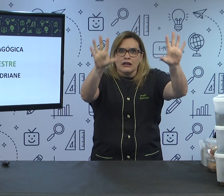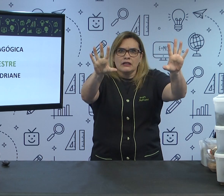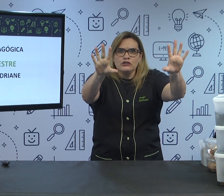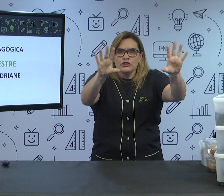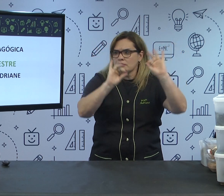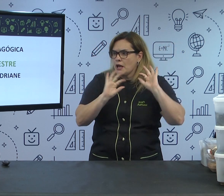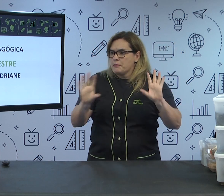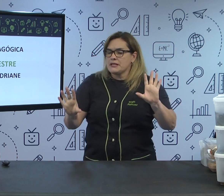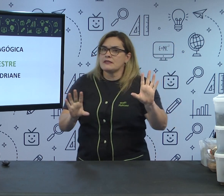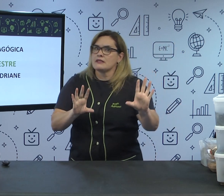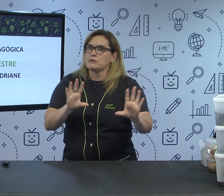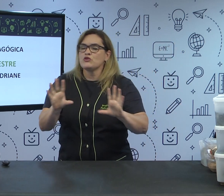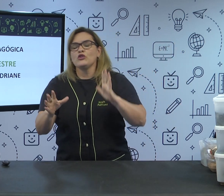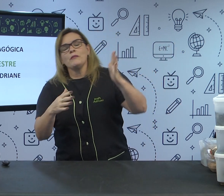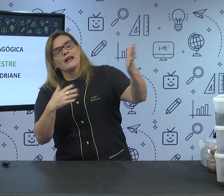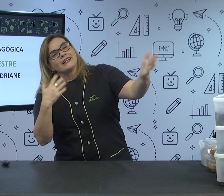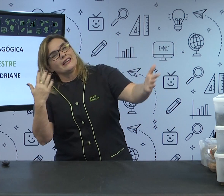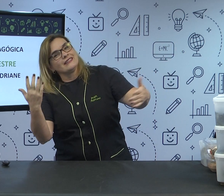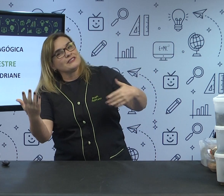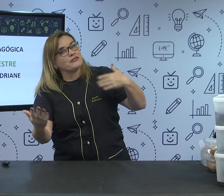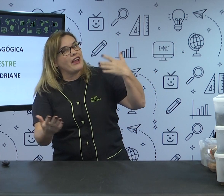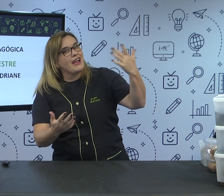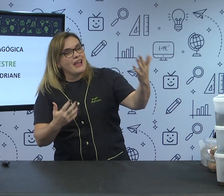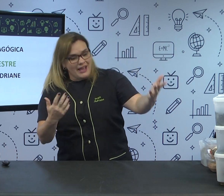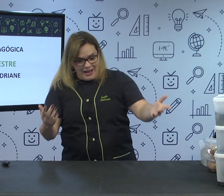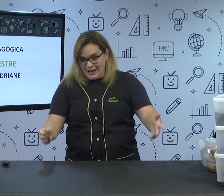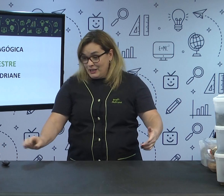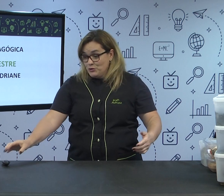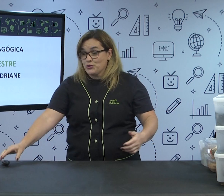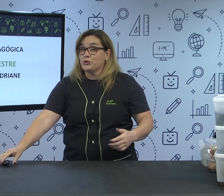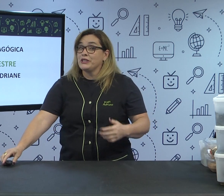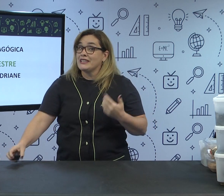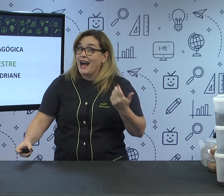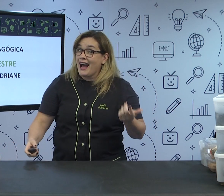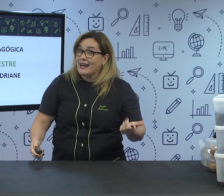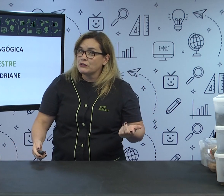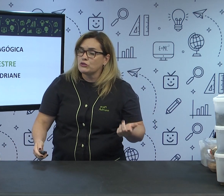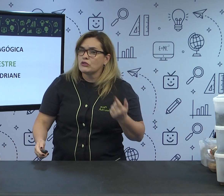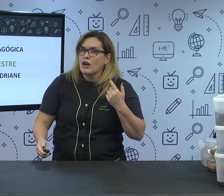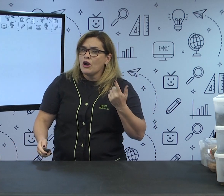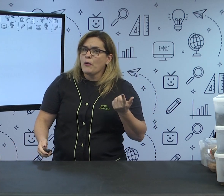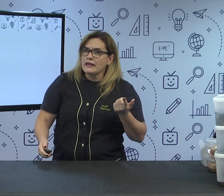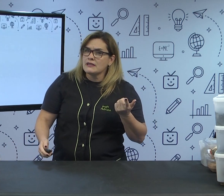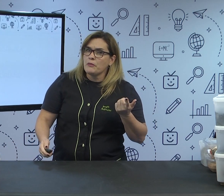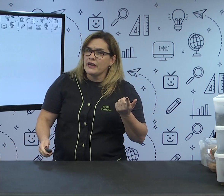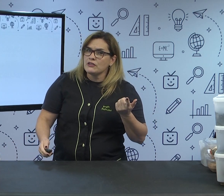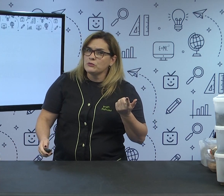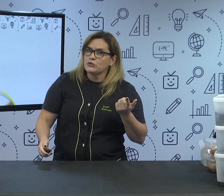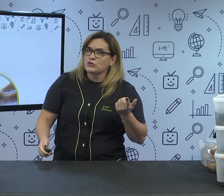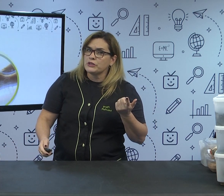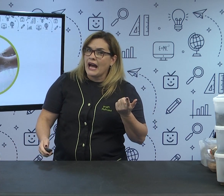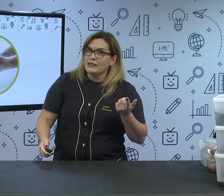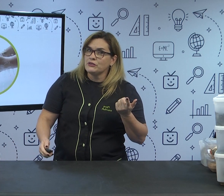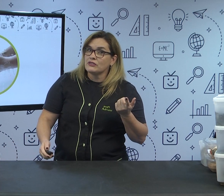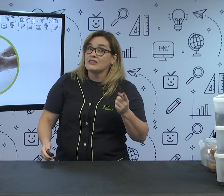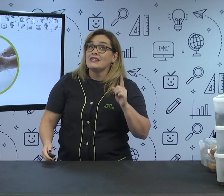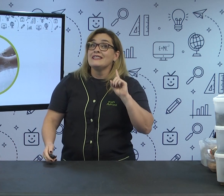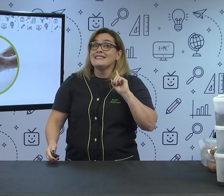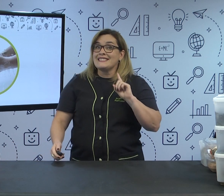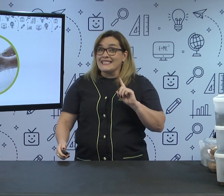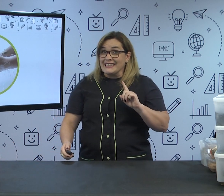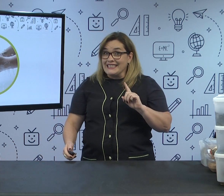Ai, antes, precisamos tomar aqueles velhos cuidados. Quais são mesmo os